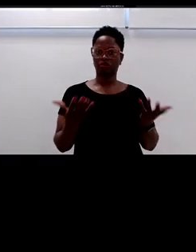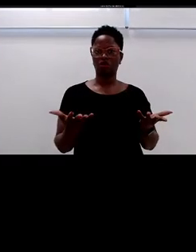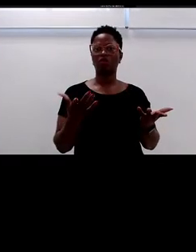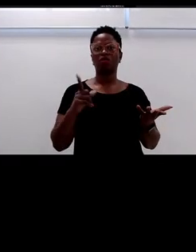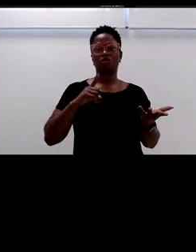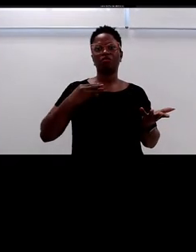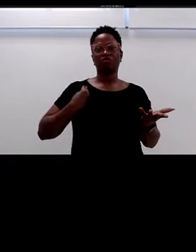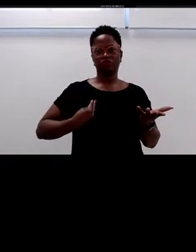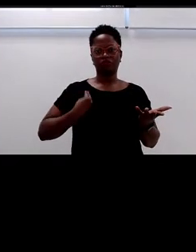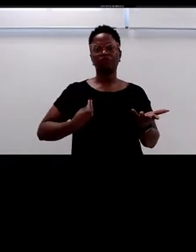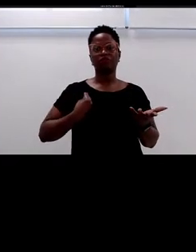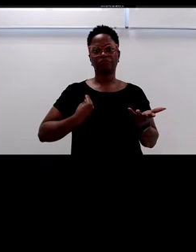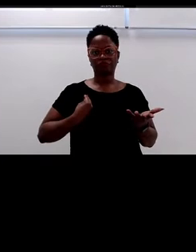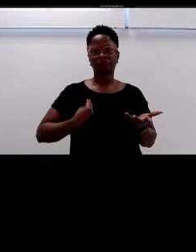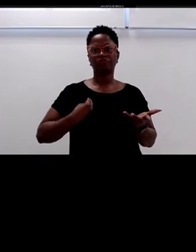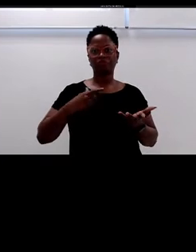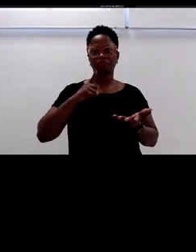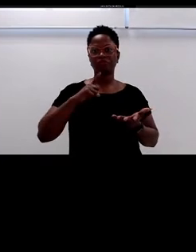bastante mesmo, assim,